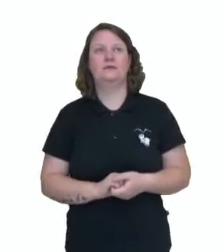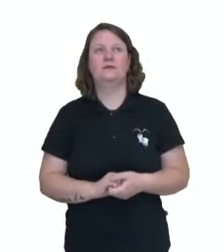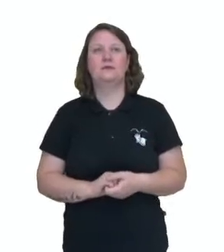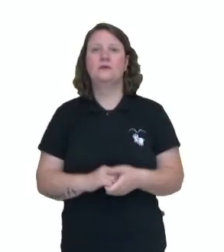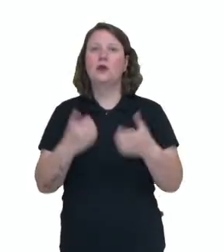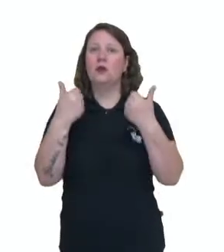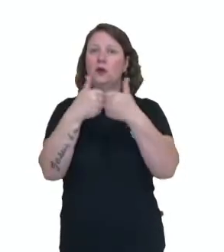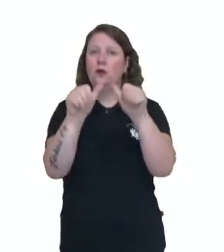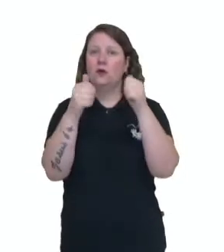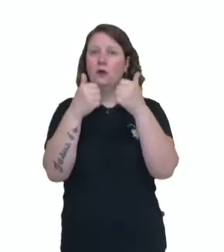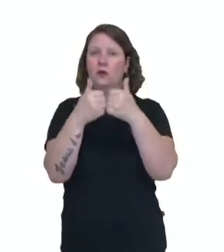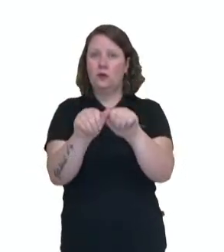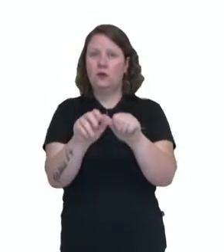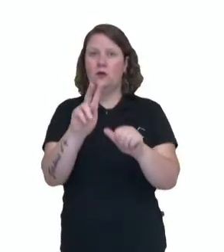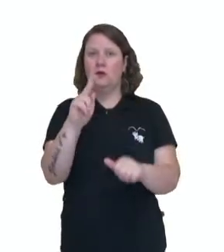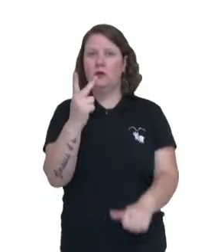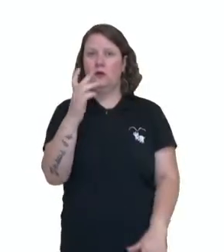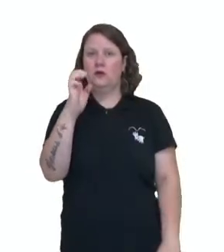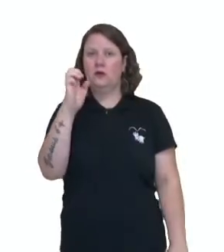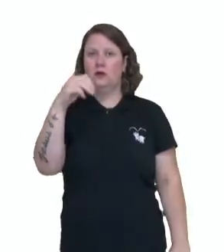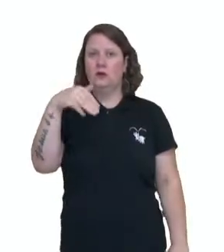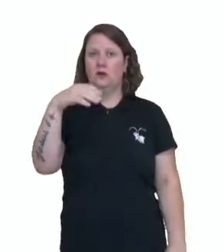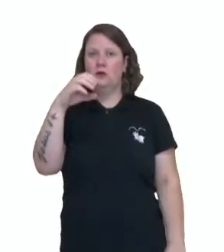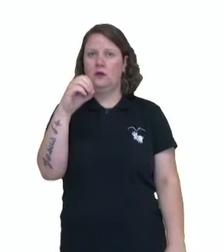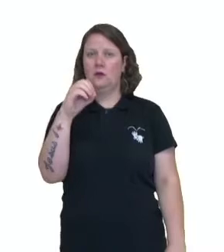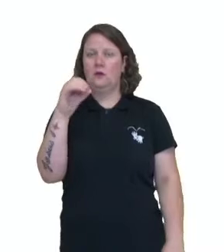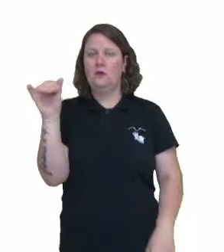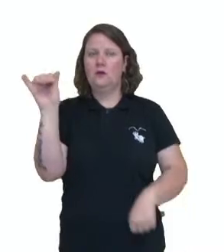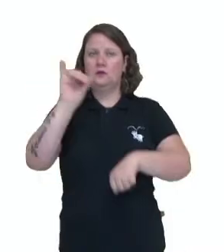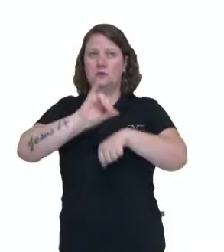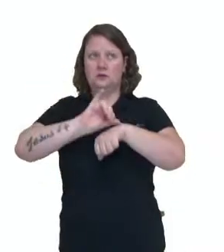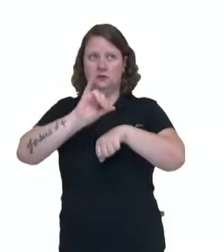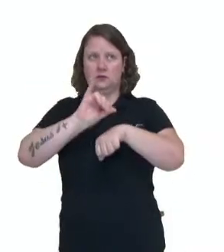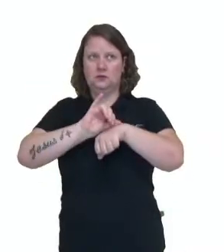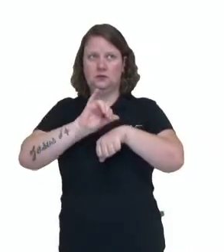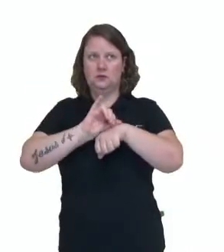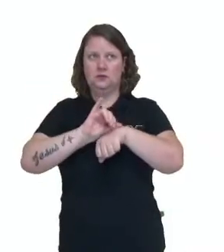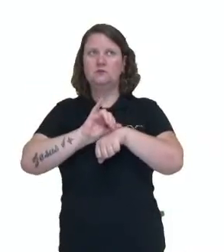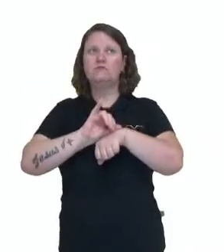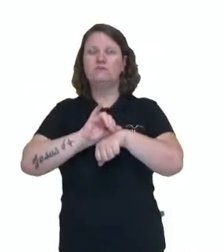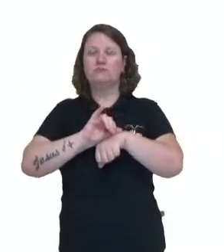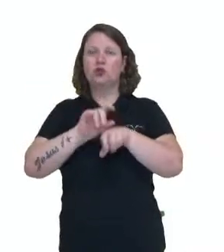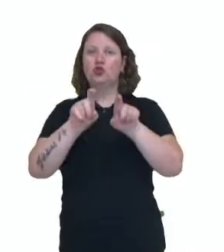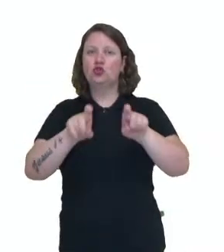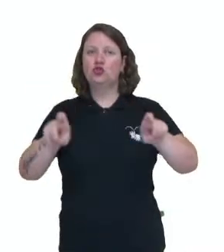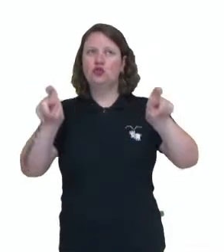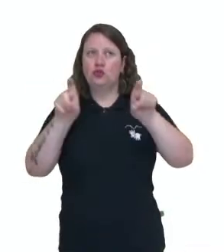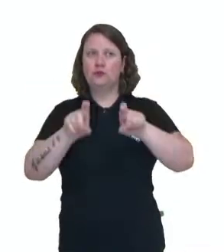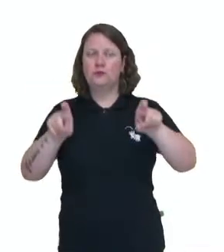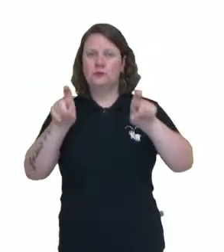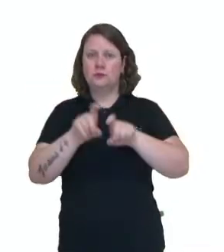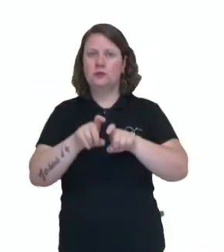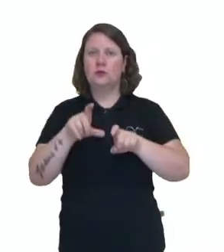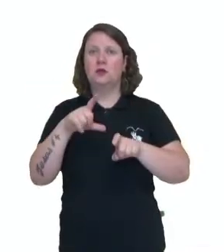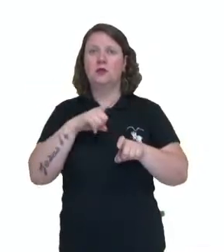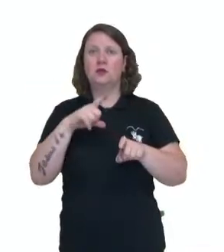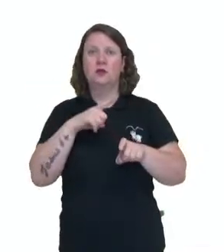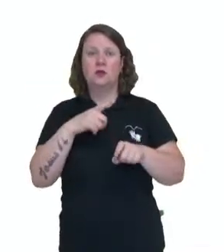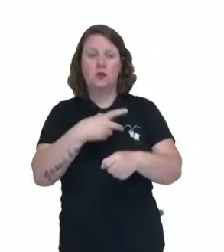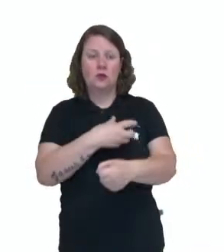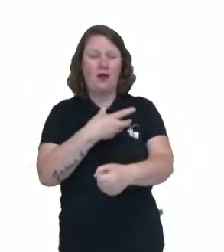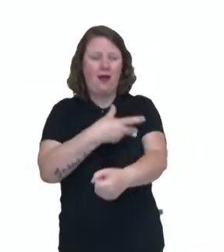do Hemocentro estará nesta quinta-feira no Pantanal Shopping. Hemocentro passa por uma crise e precisa